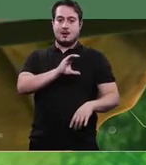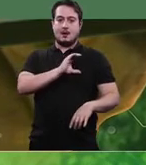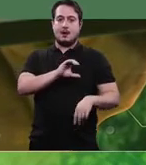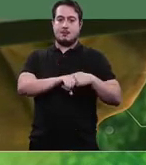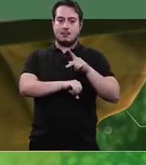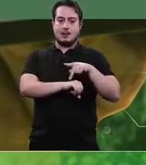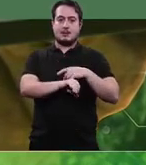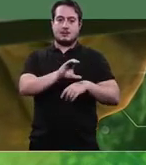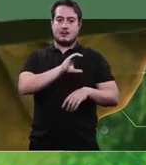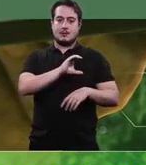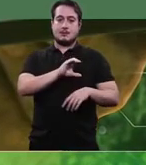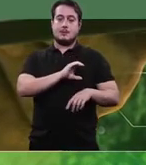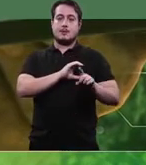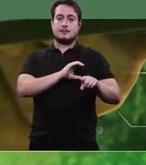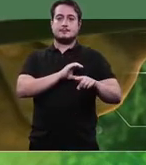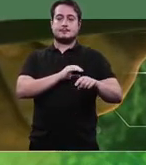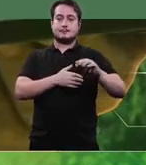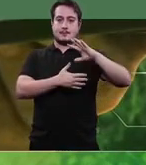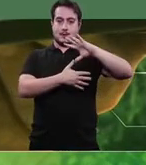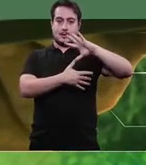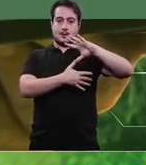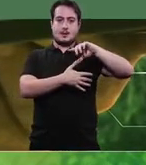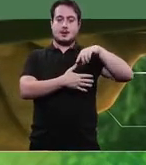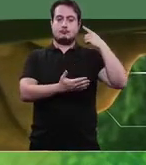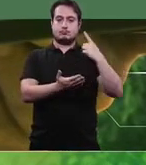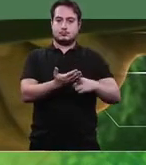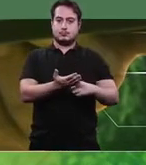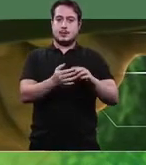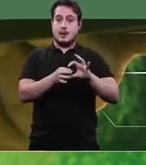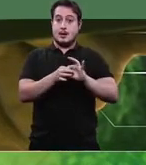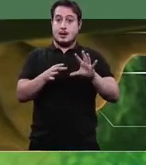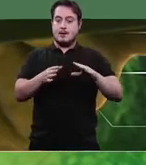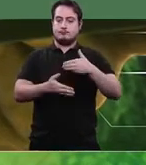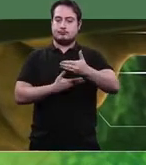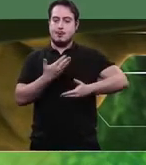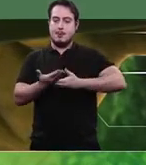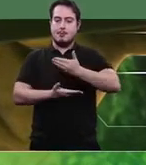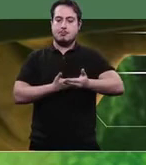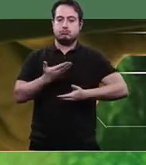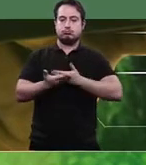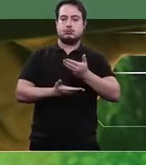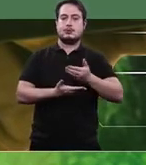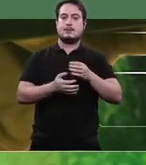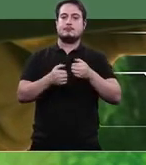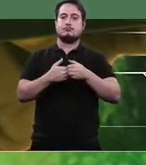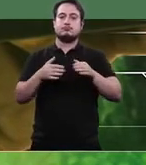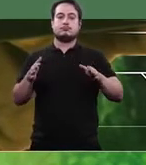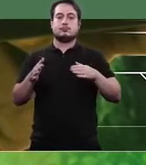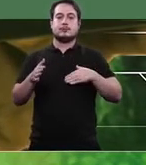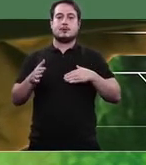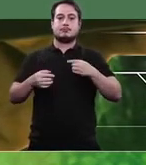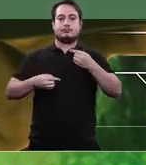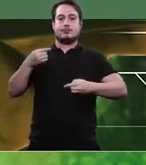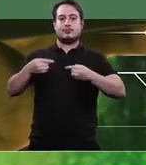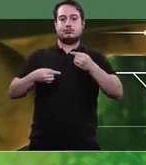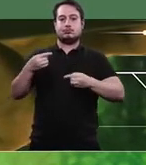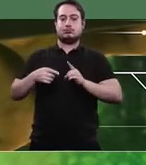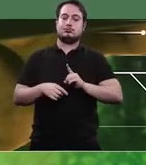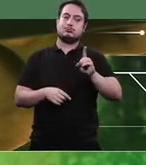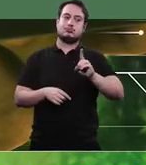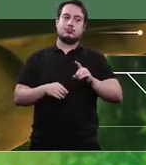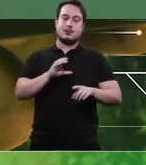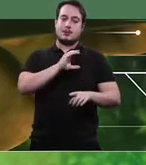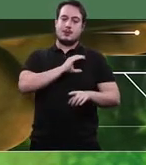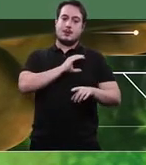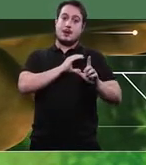onde, por exemplo, o Mercosul negocia um acordo de livre comércio que vai ampliar a nossa competitividade nesse país, que é uma